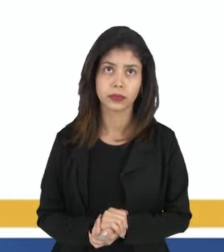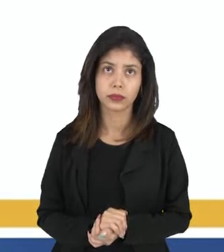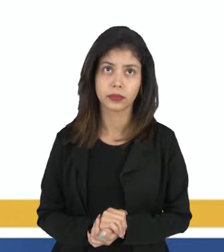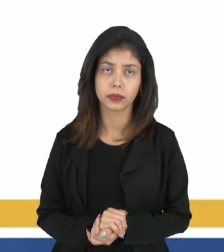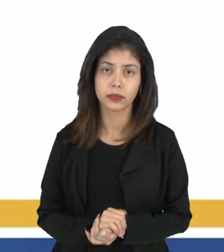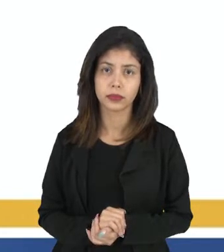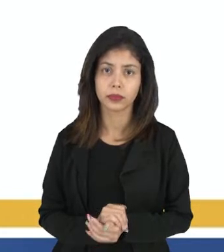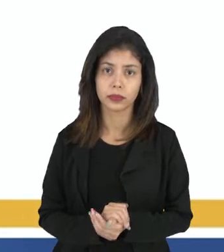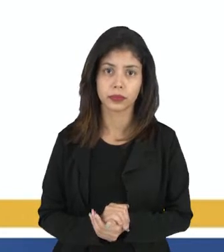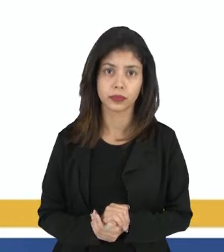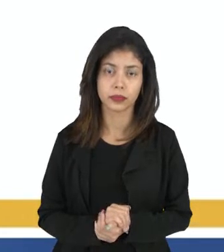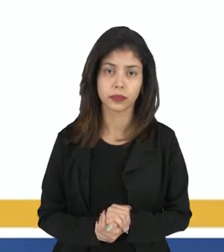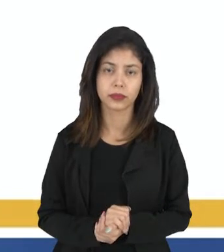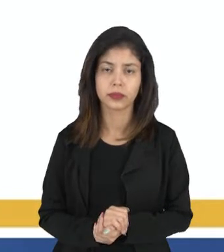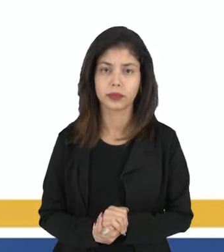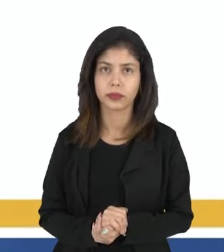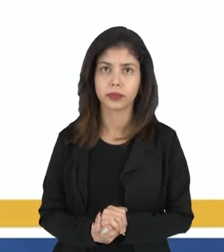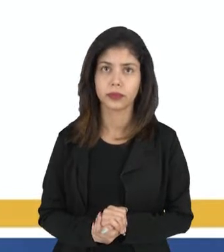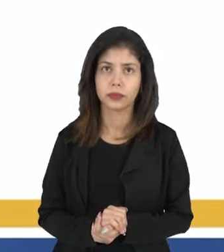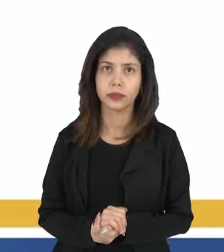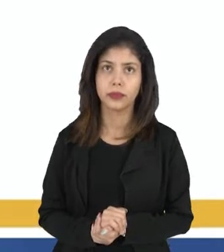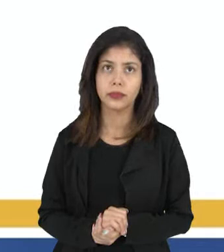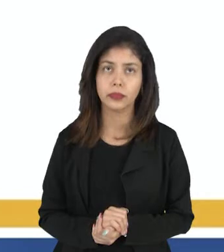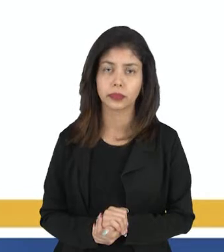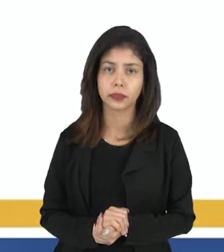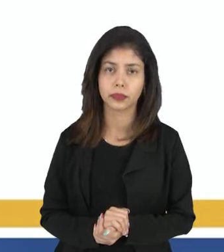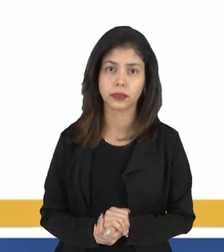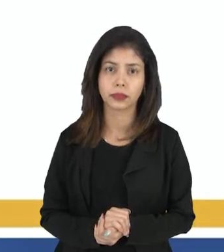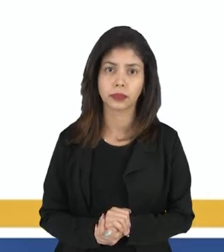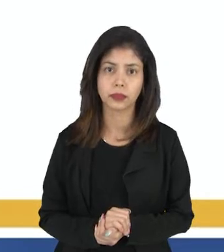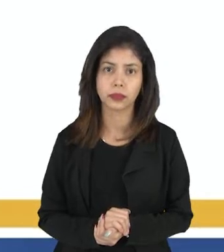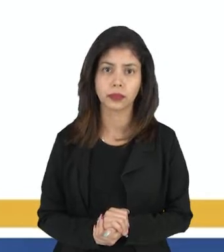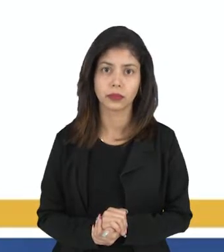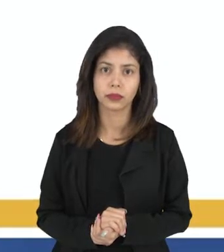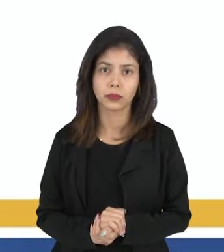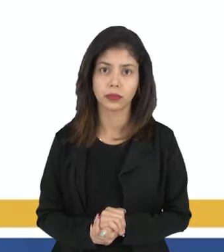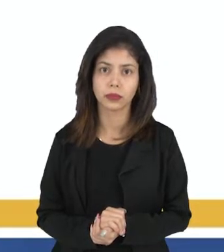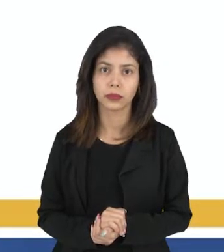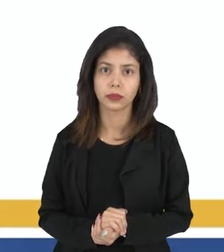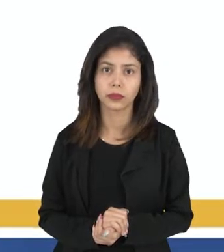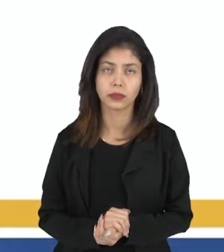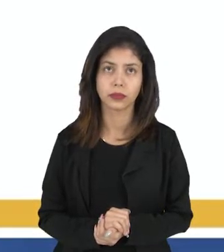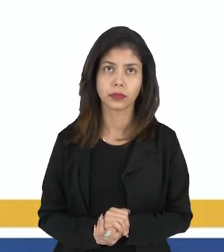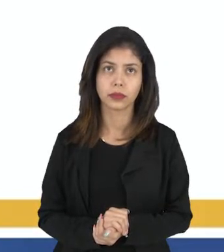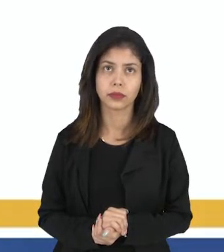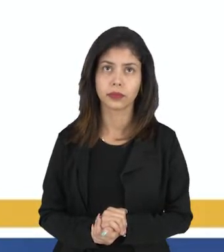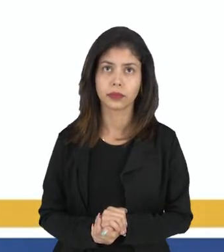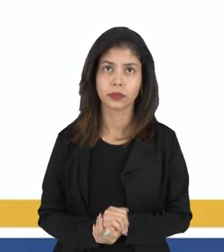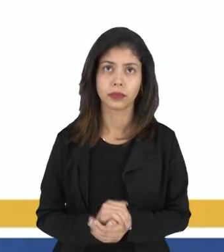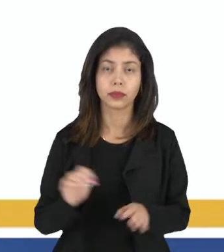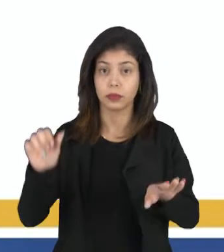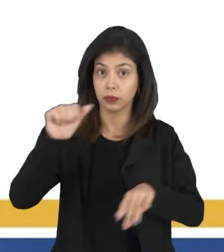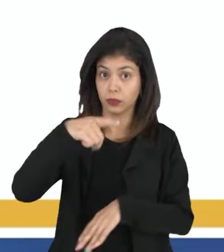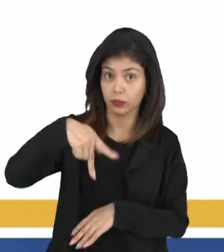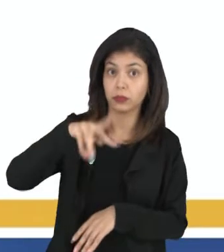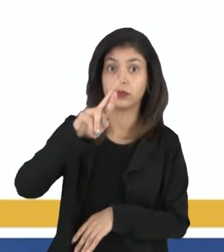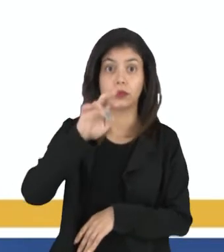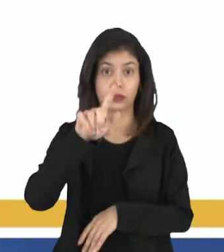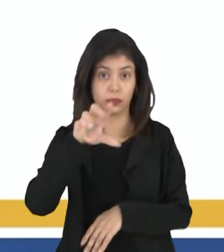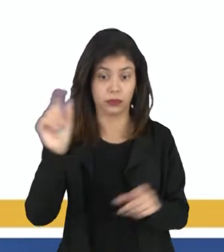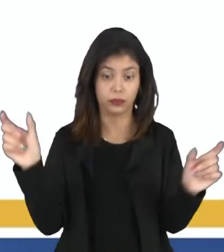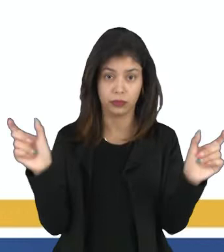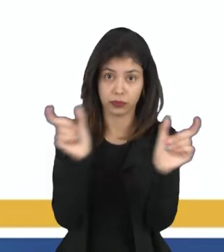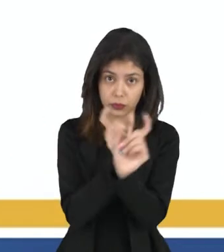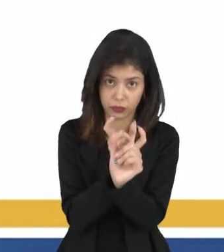I haven't. Essa aí é a forma abreviada da forma negativa,